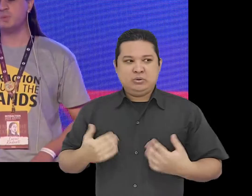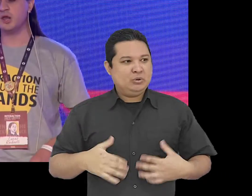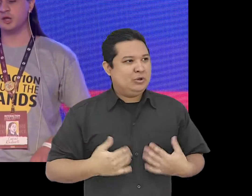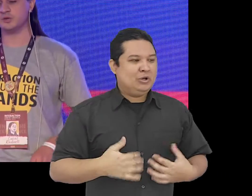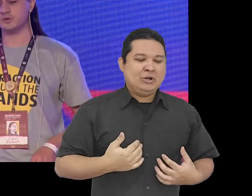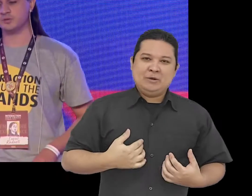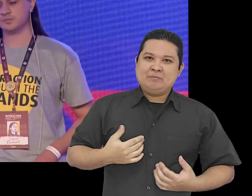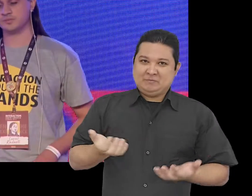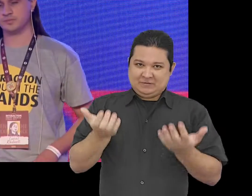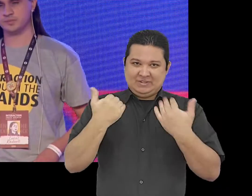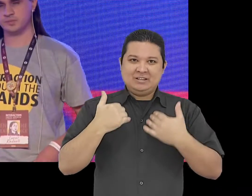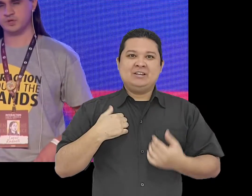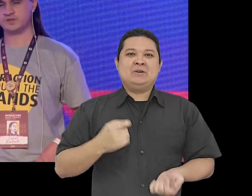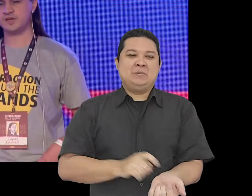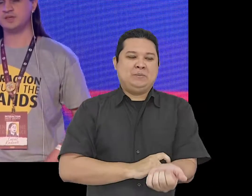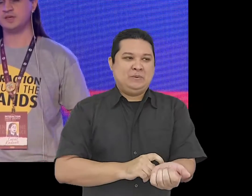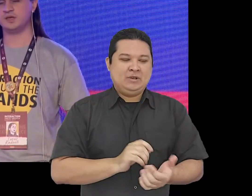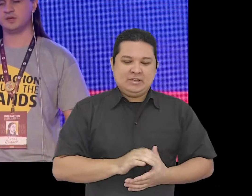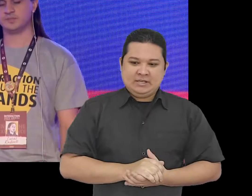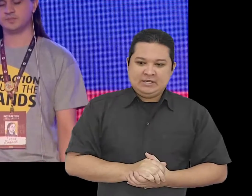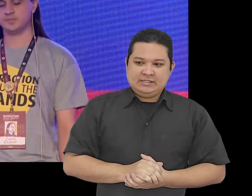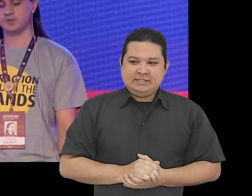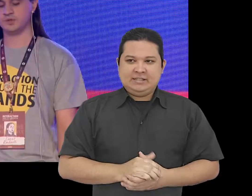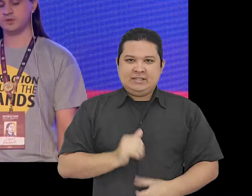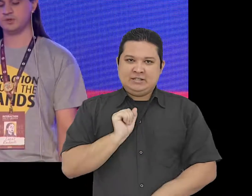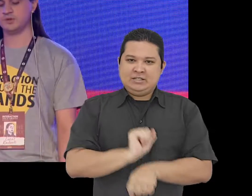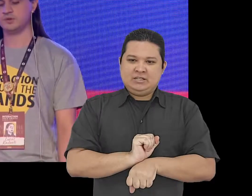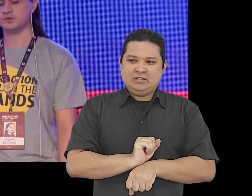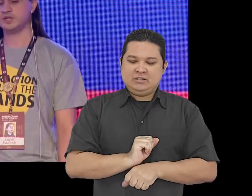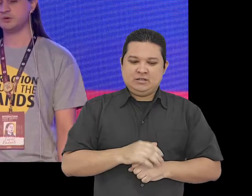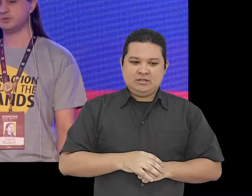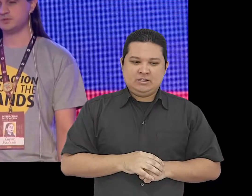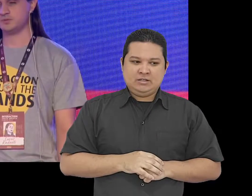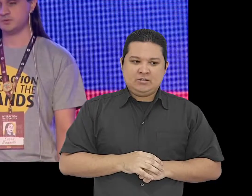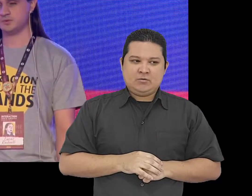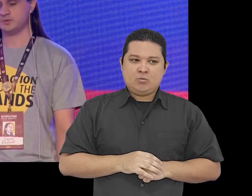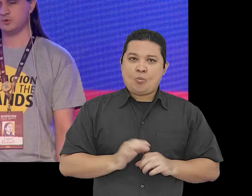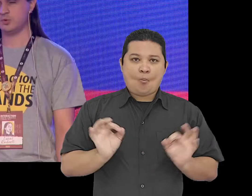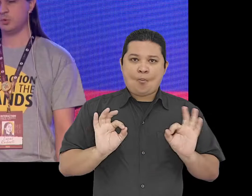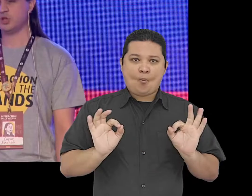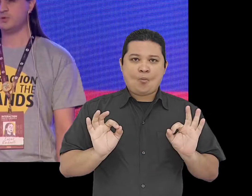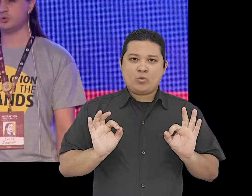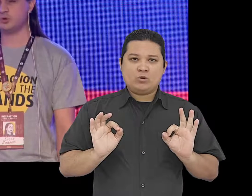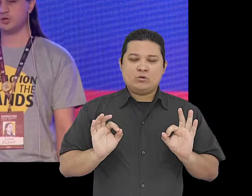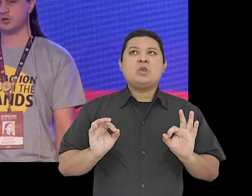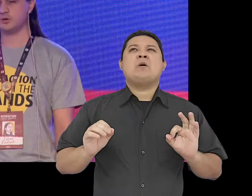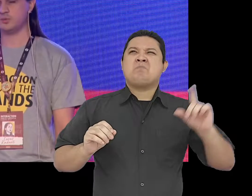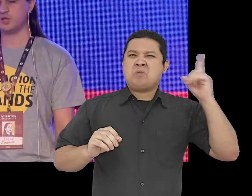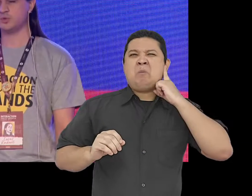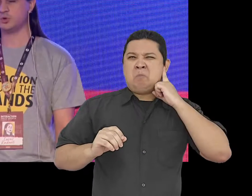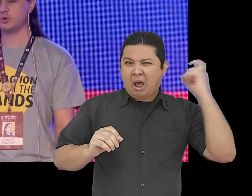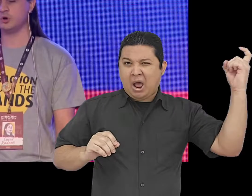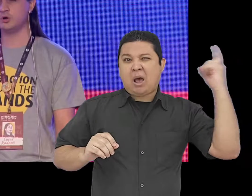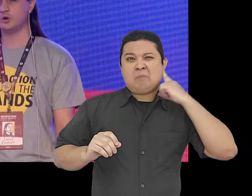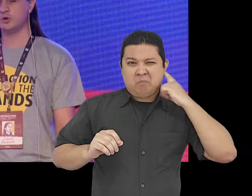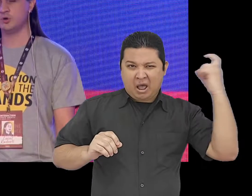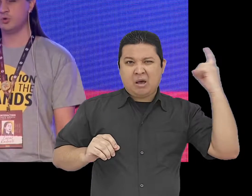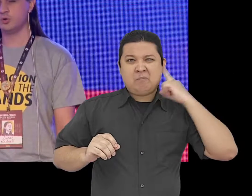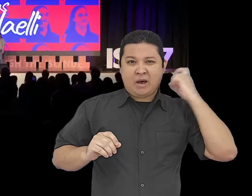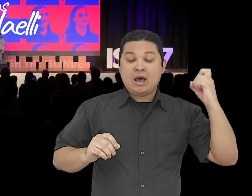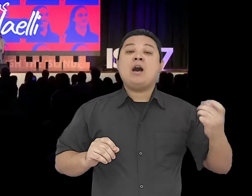parado, esperando, até que nada aconteceu. O alarme tocou, cara, o alarme